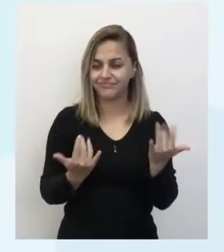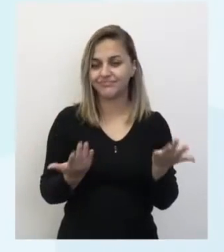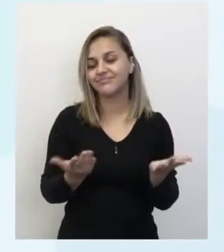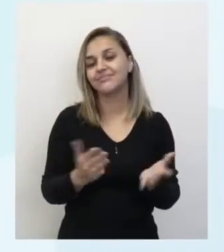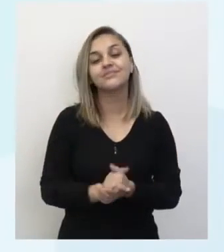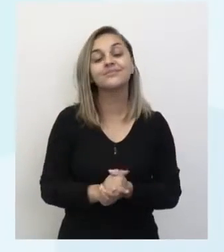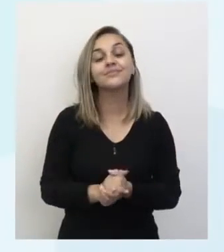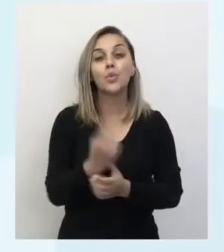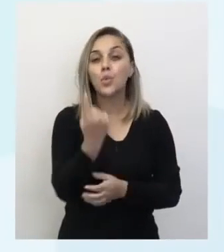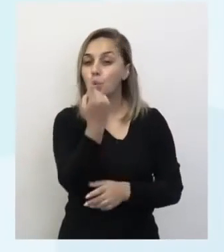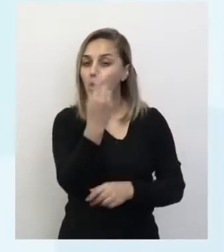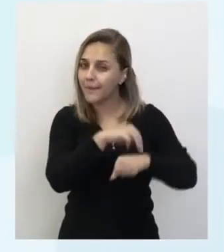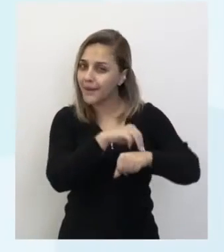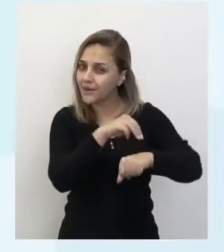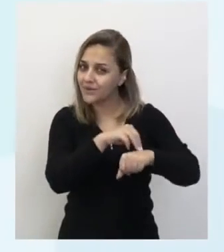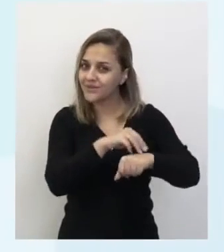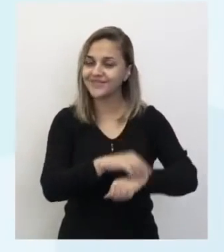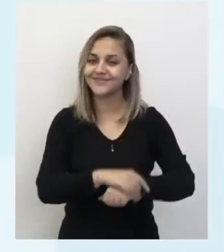1 minutinho.